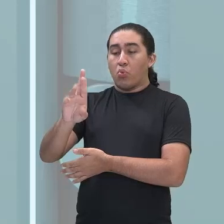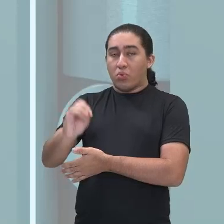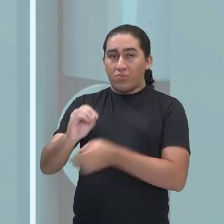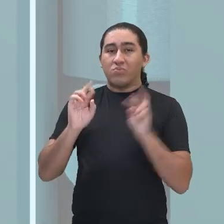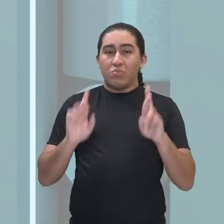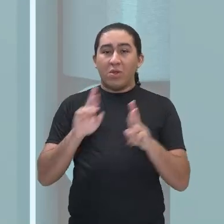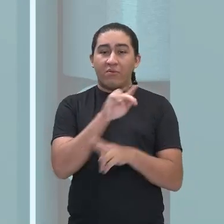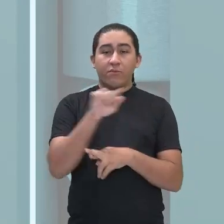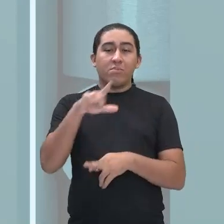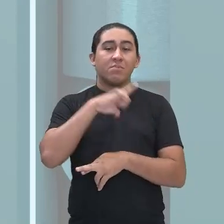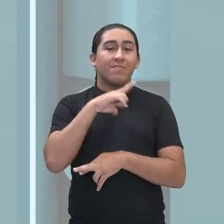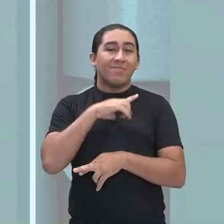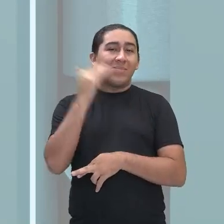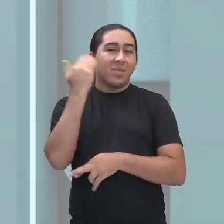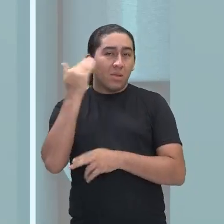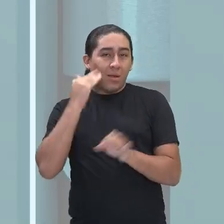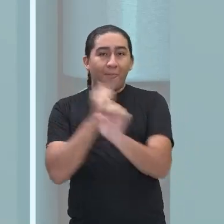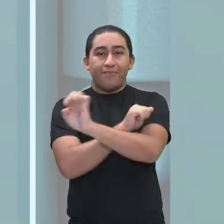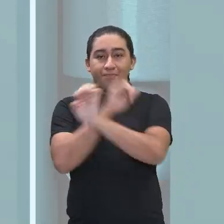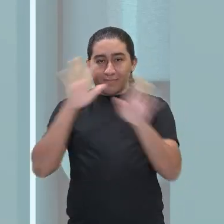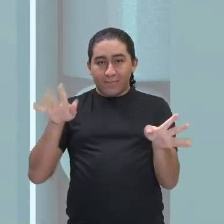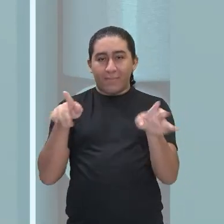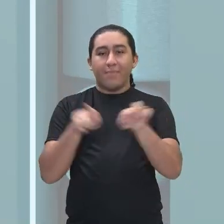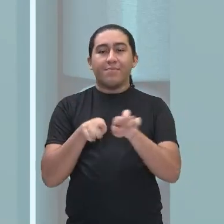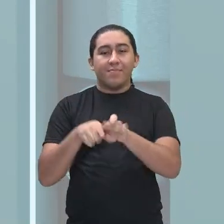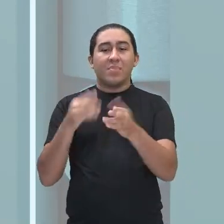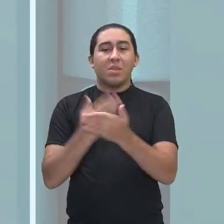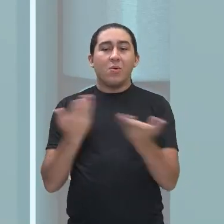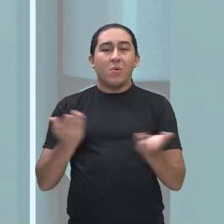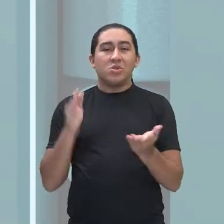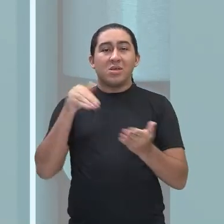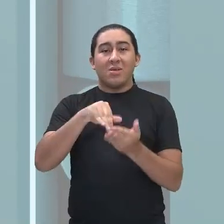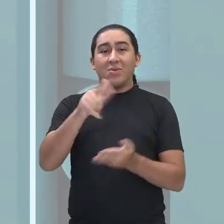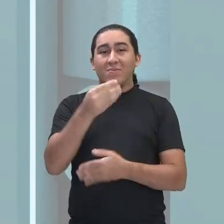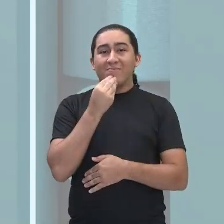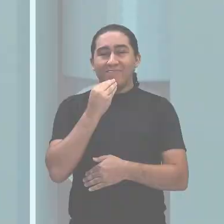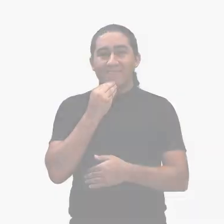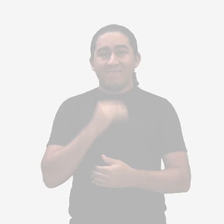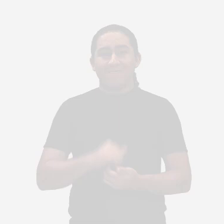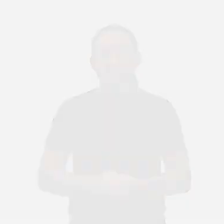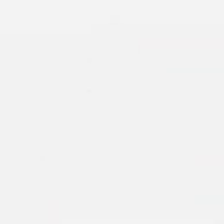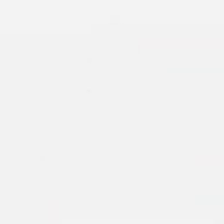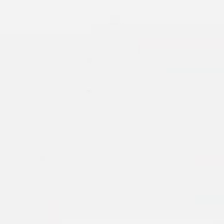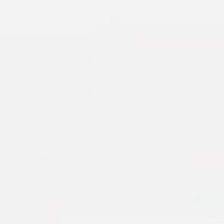espero que vocês tenham compreendido nossa aula e até a próxima.